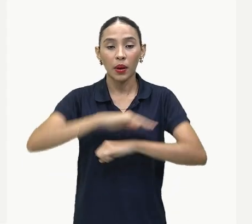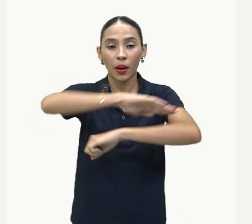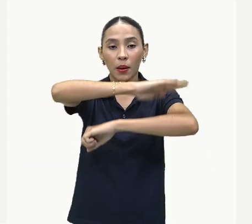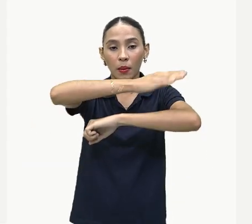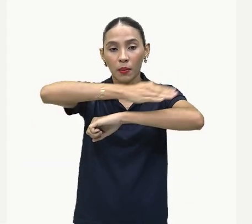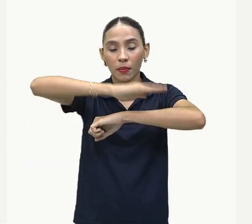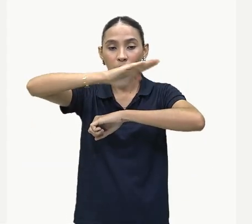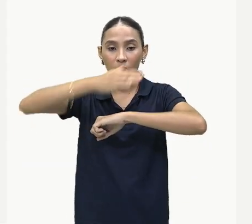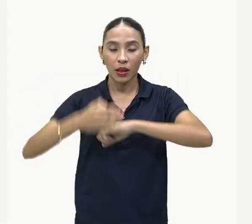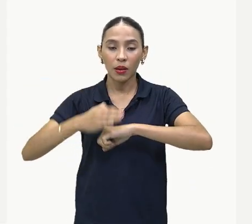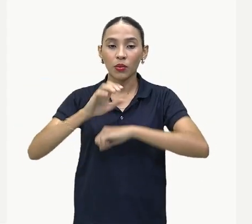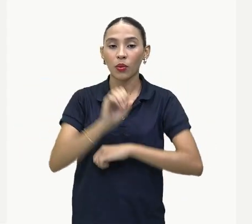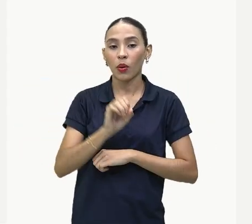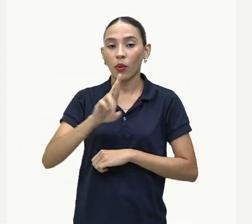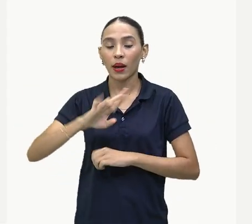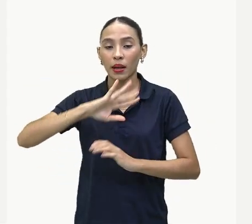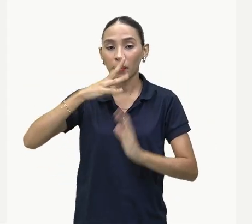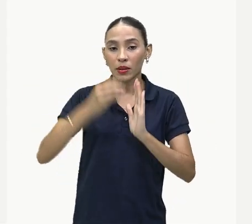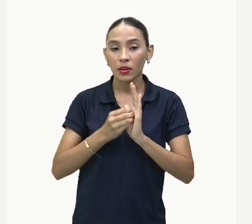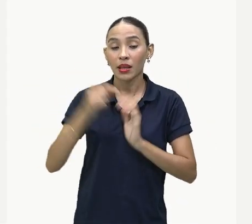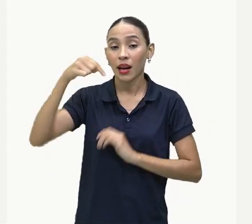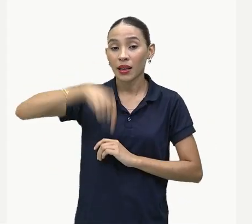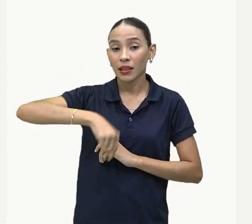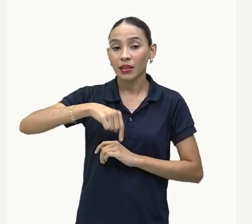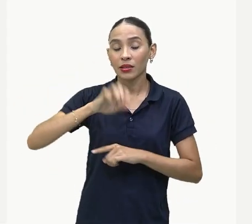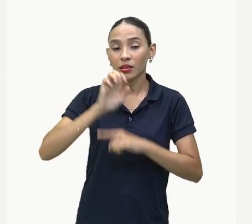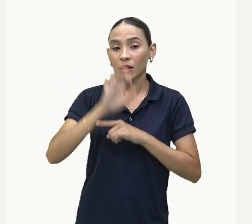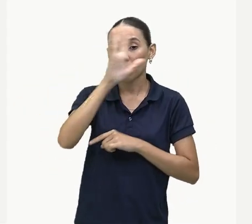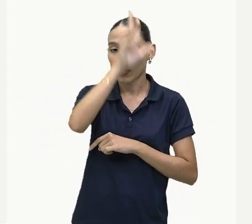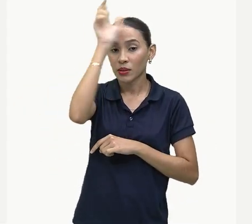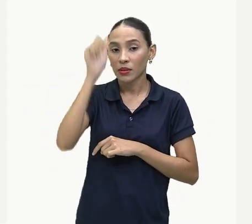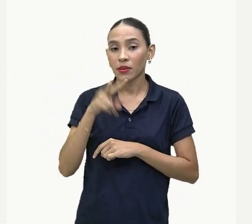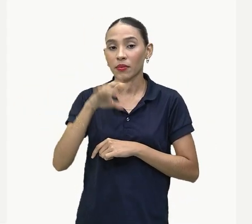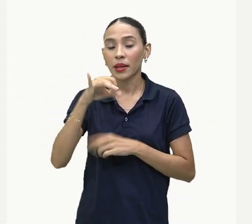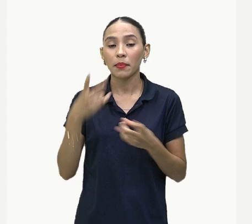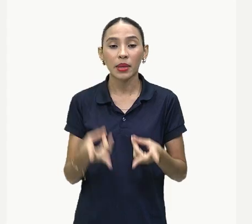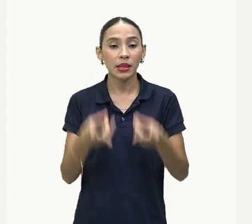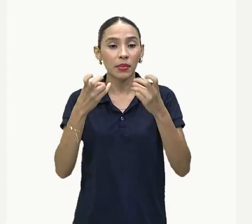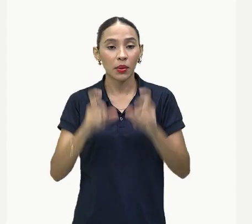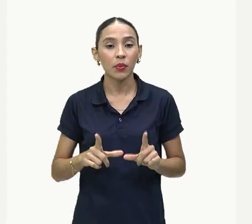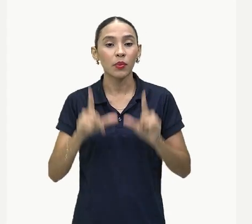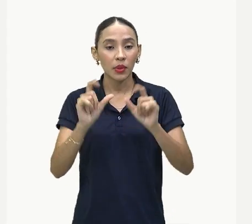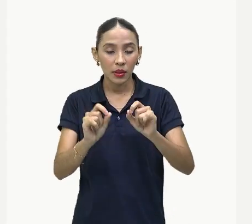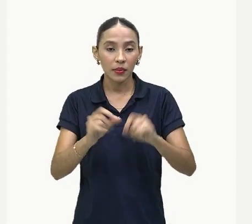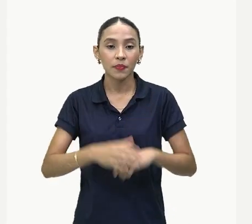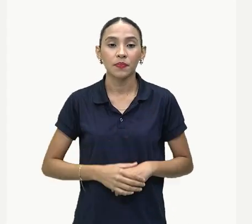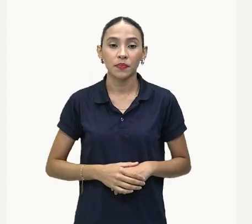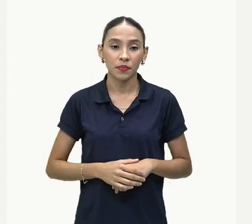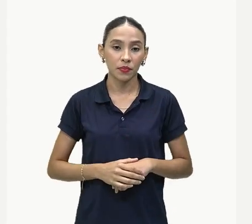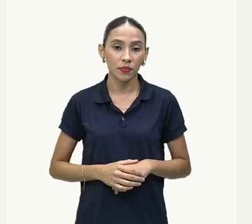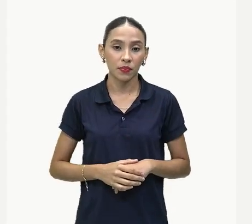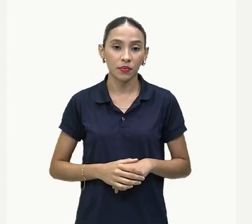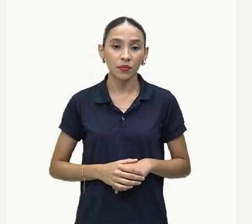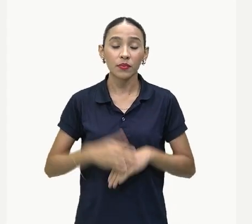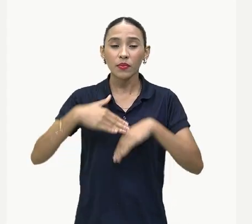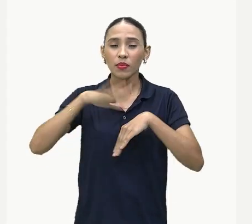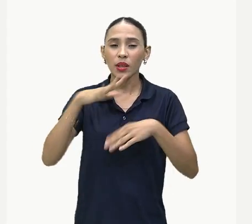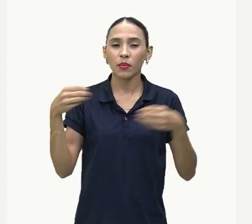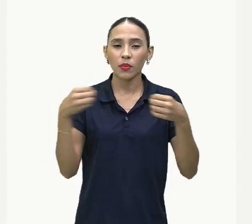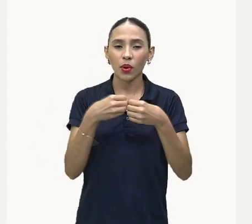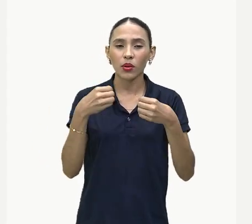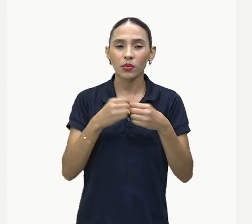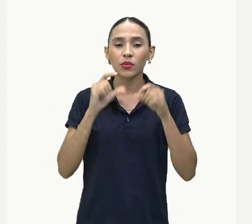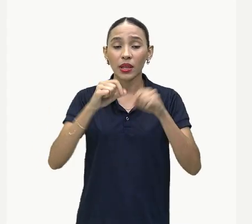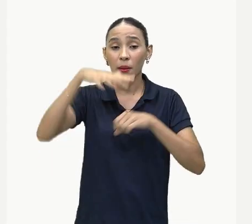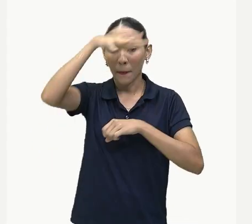Amazônia Oriental. Aqui no estado do Amazonas, a gente consegue observar que ele está aqui mais próximo